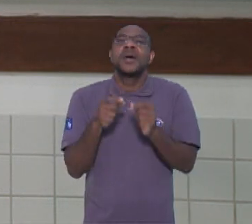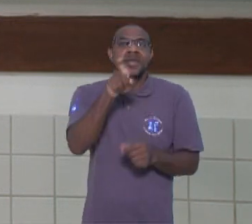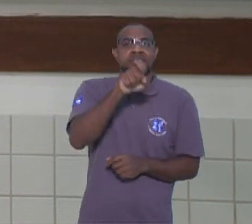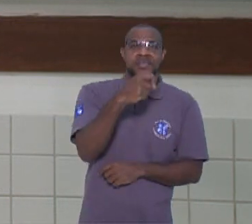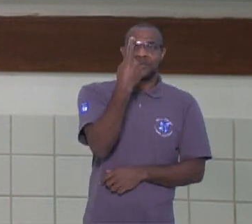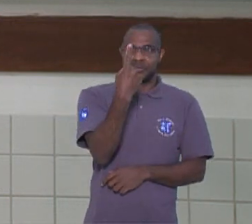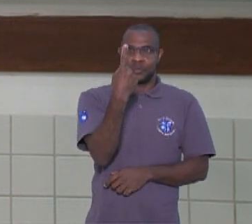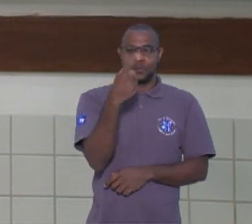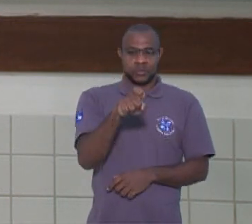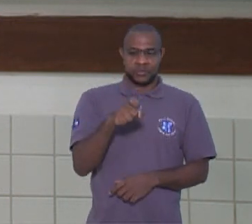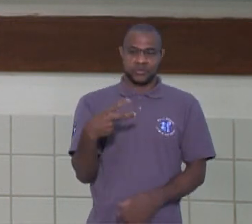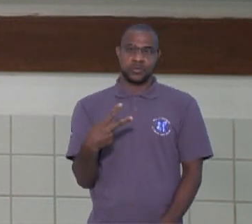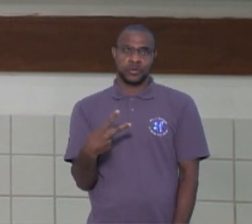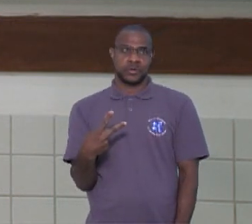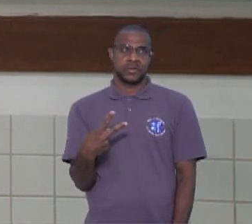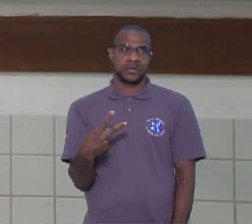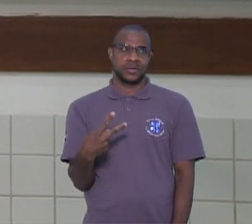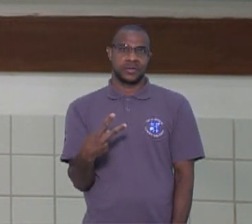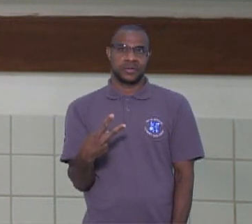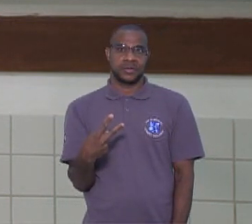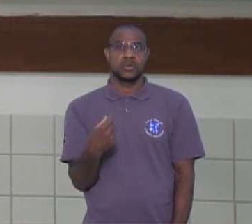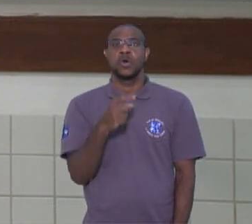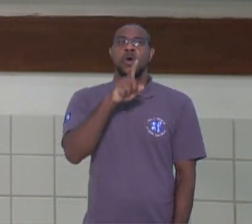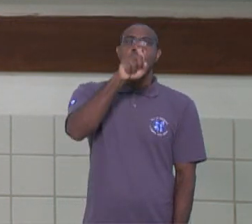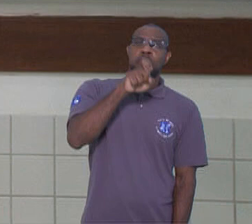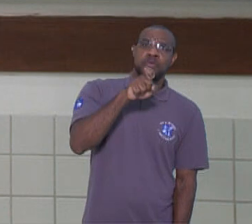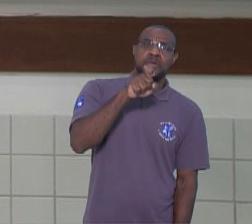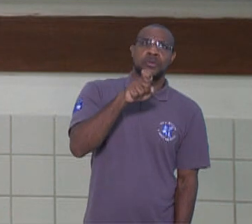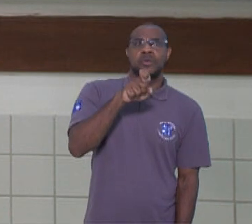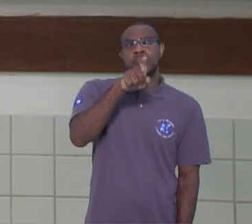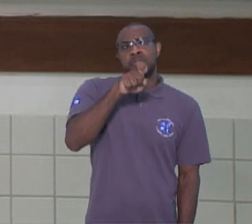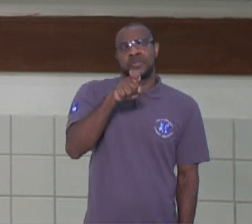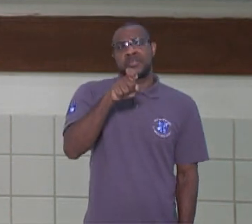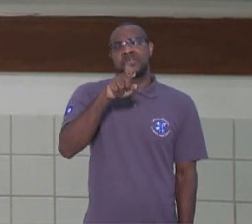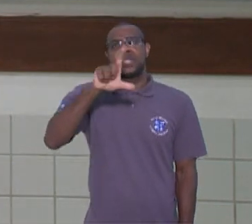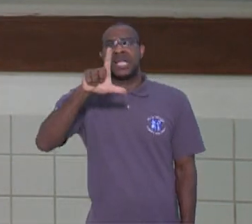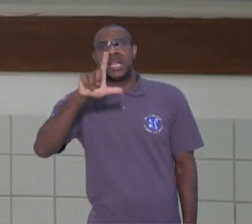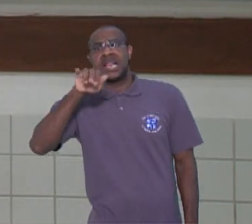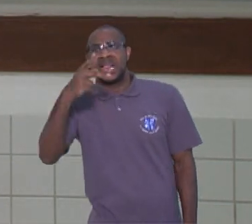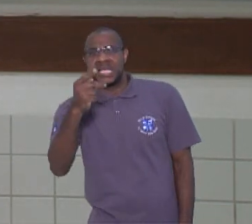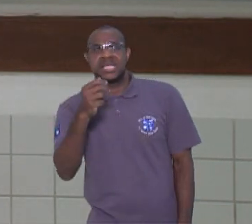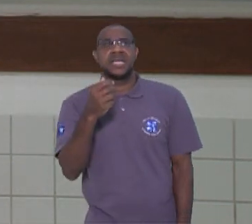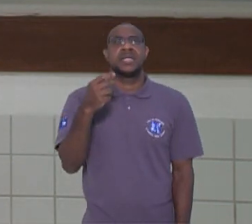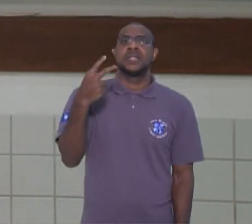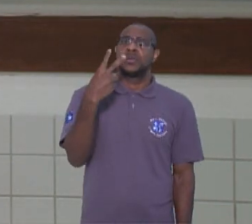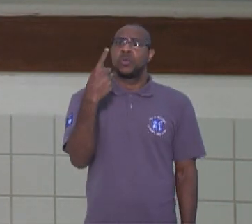Ou também, se você quiser falar x' e x2', perfeito assim, tá?